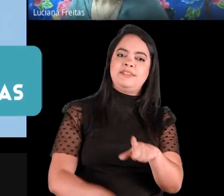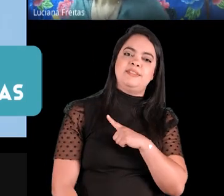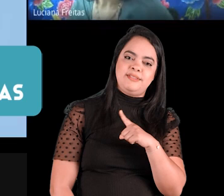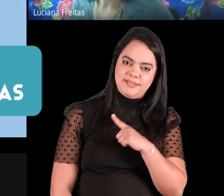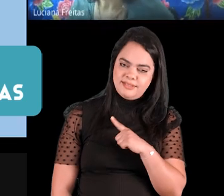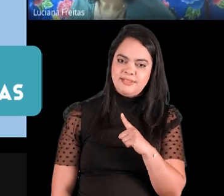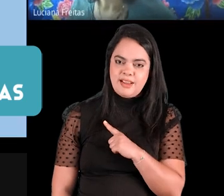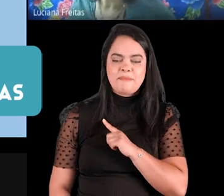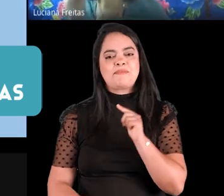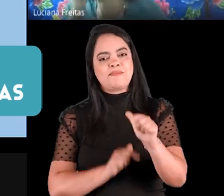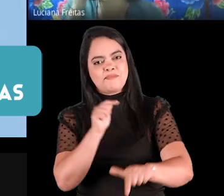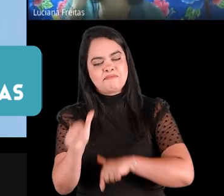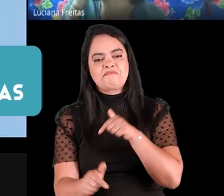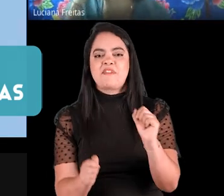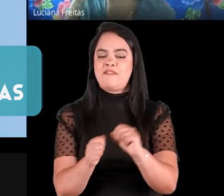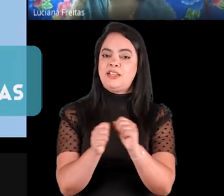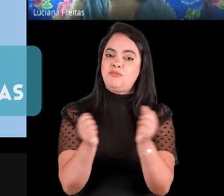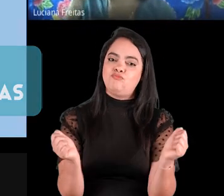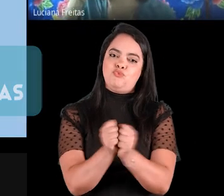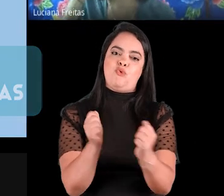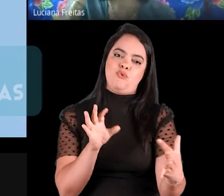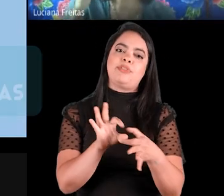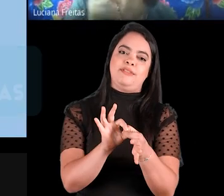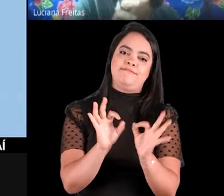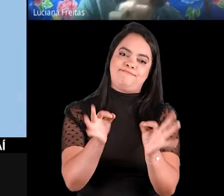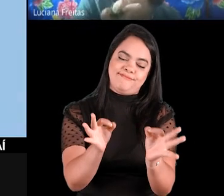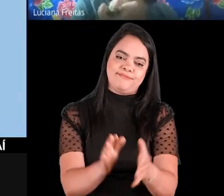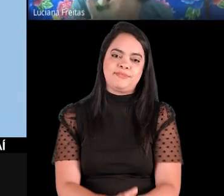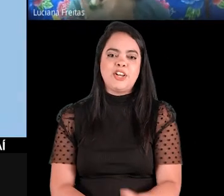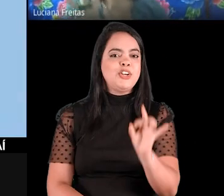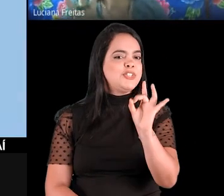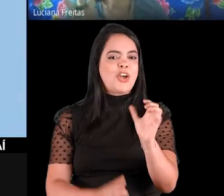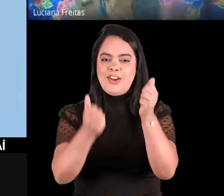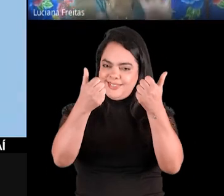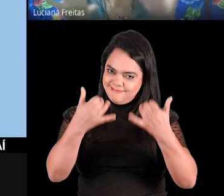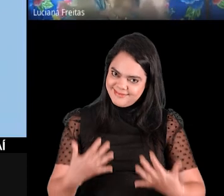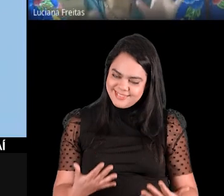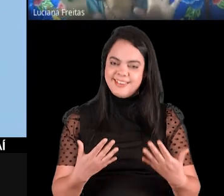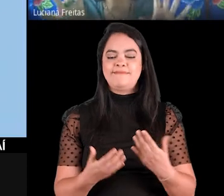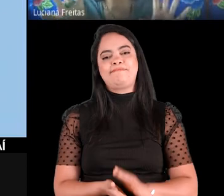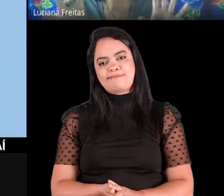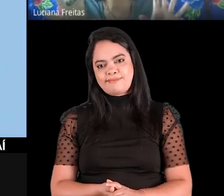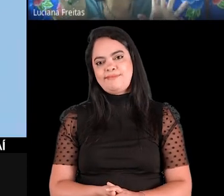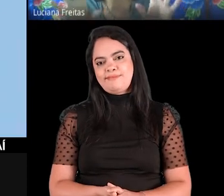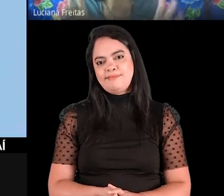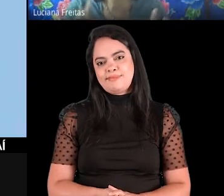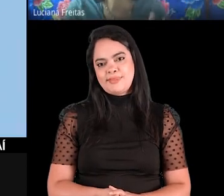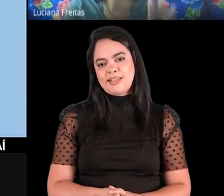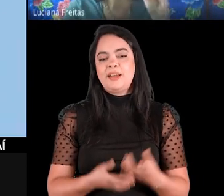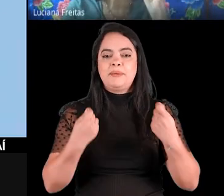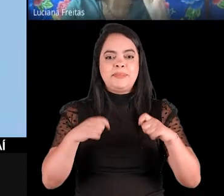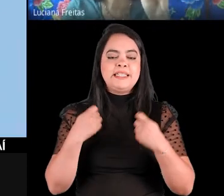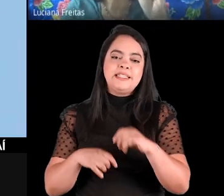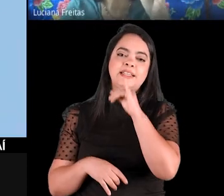para poder fazer esse trabalho em conjunto, tá? Então, só para explicitar aqui para vocês, explicar, dar como